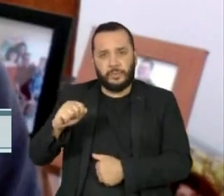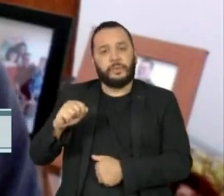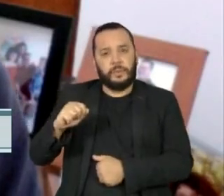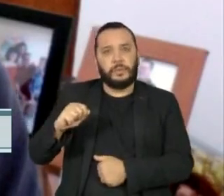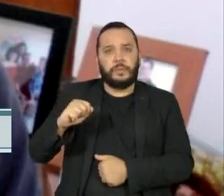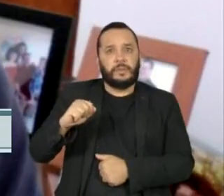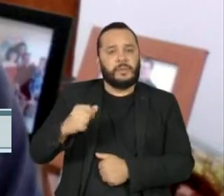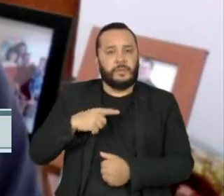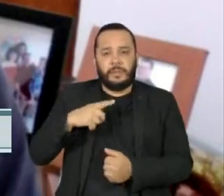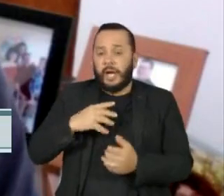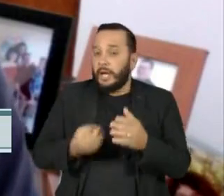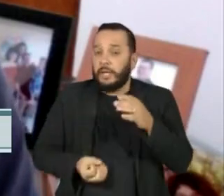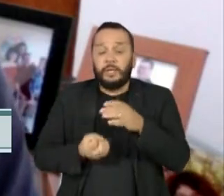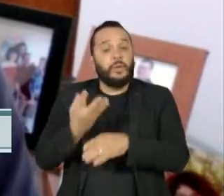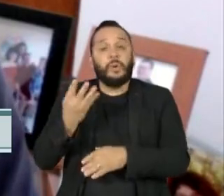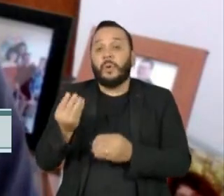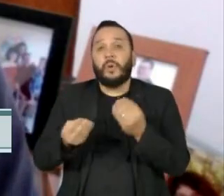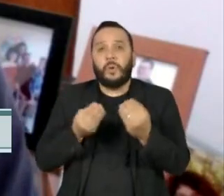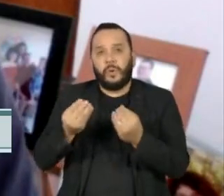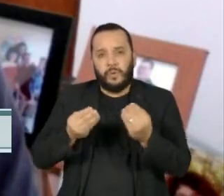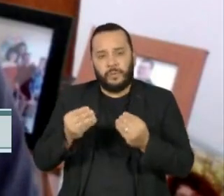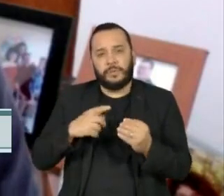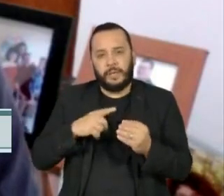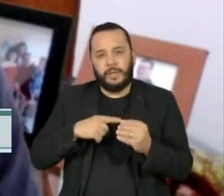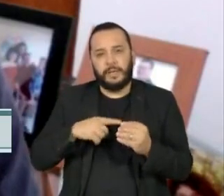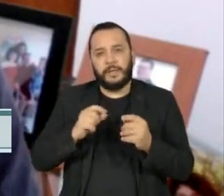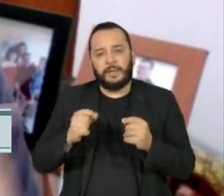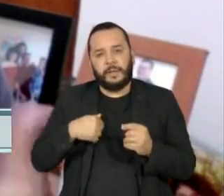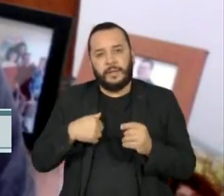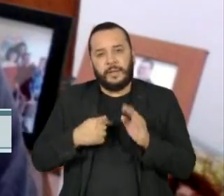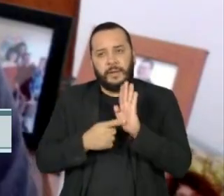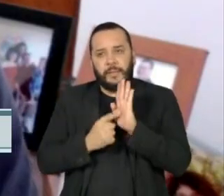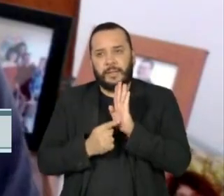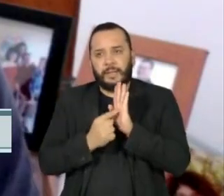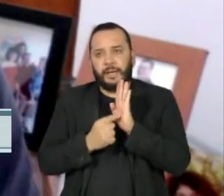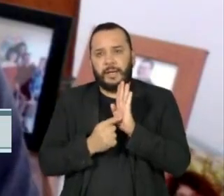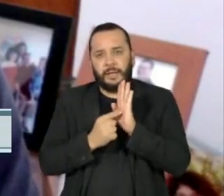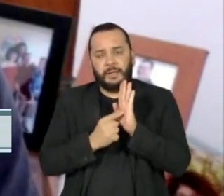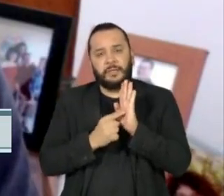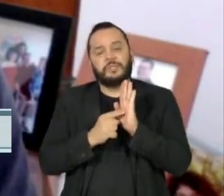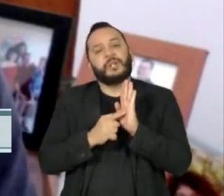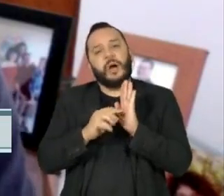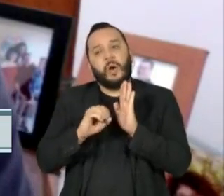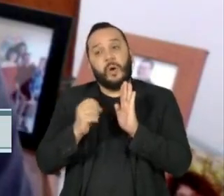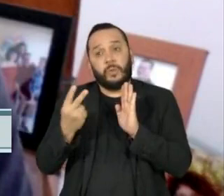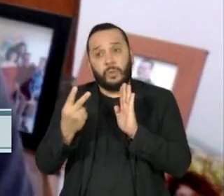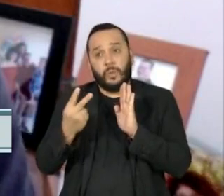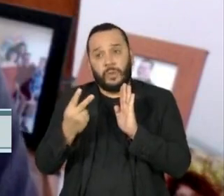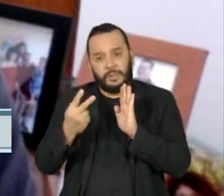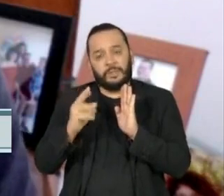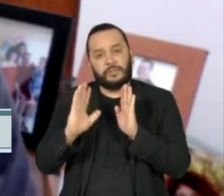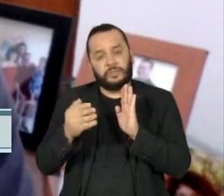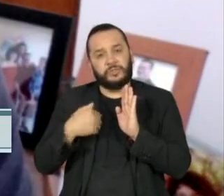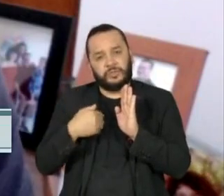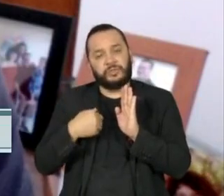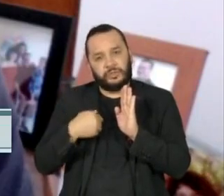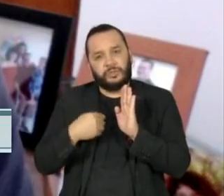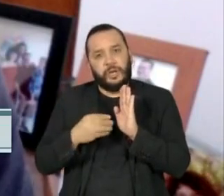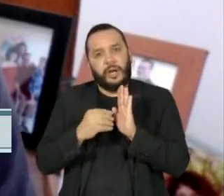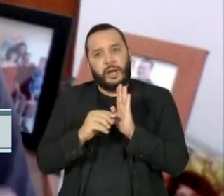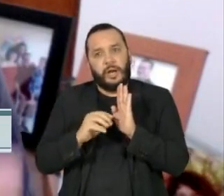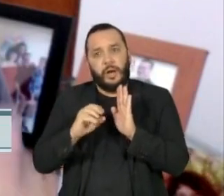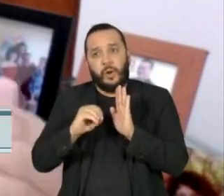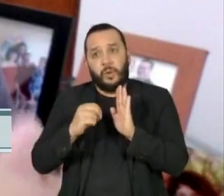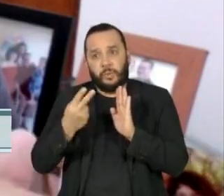em que as primeiras se anda bactérias conseguiram produzir oxigênio né fazendo fotossíntese liberar